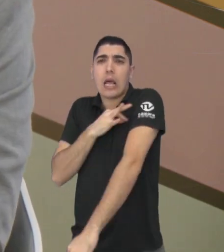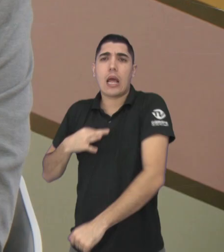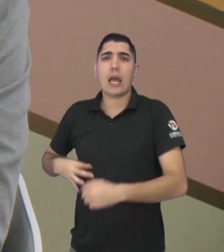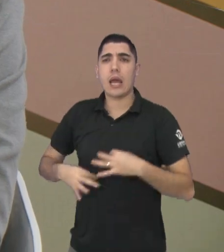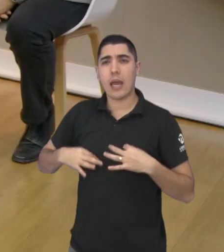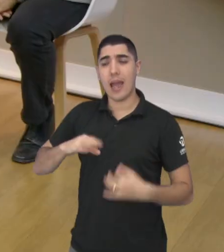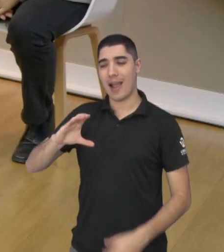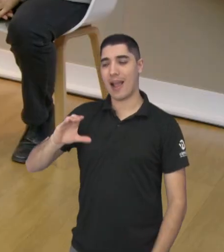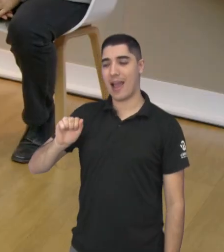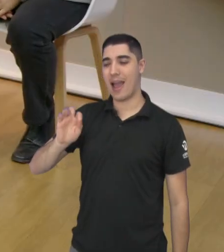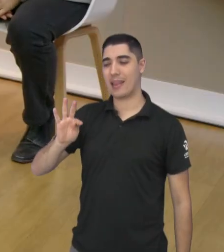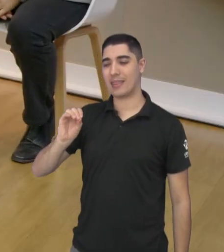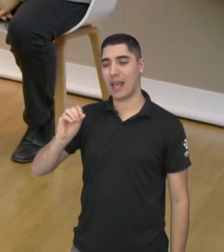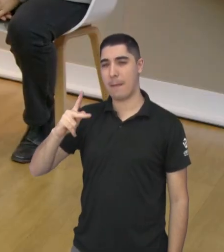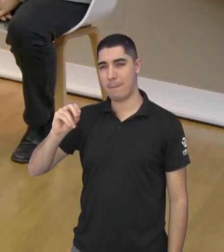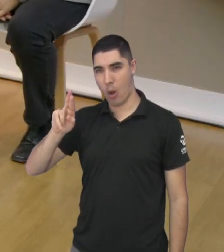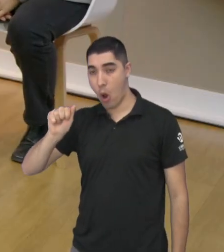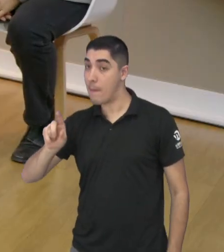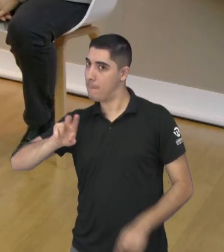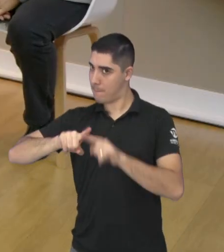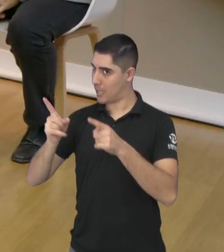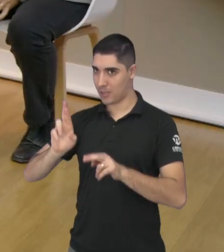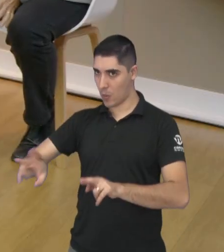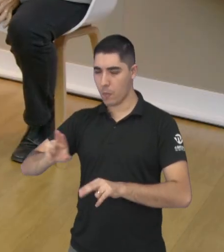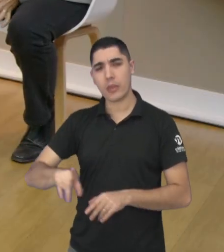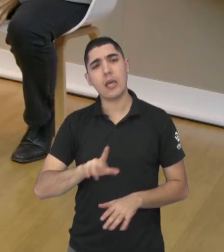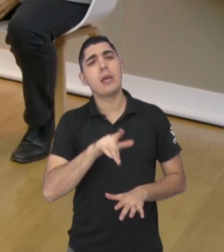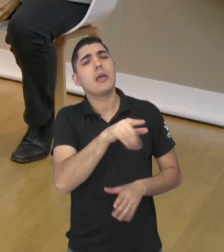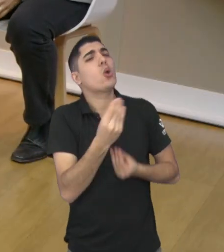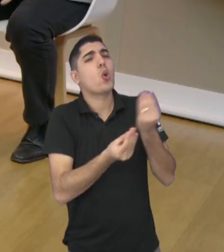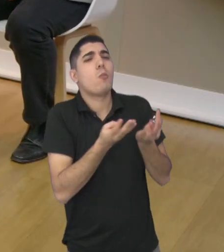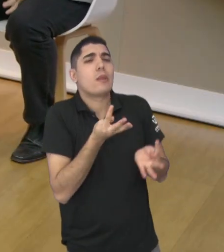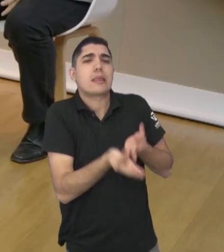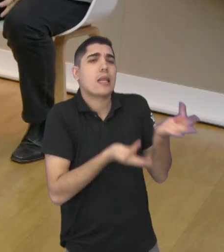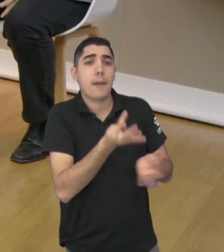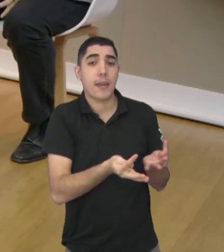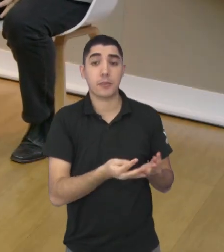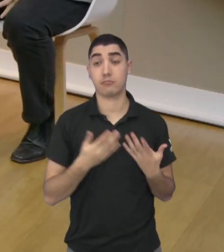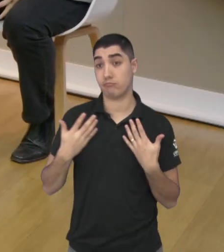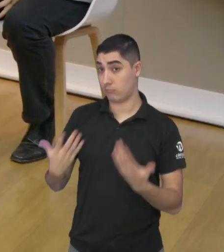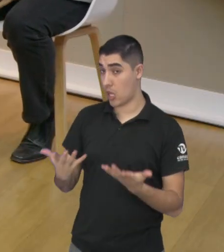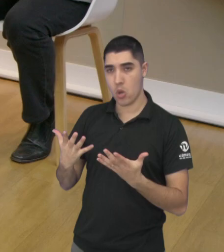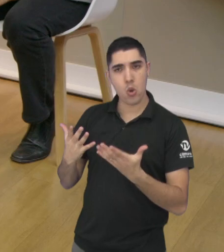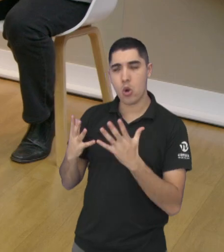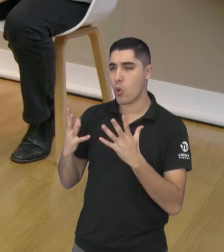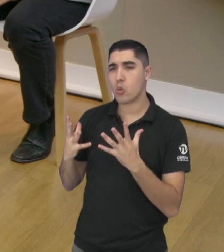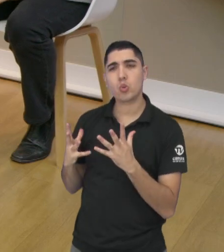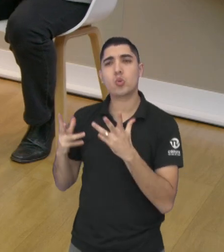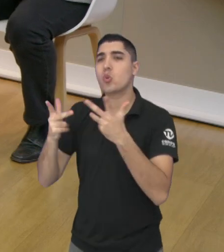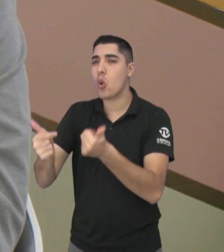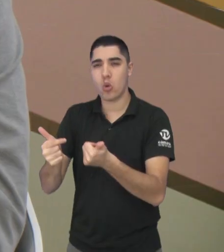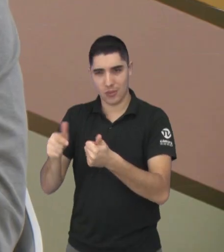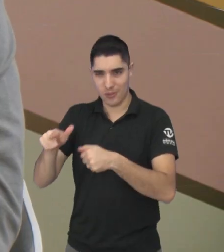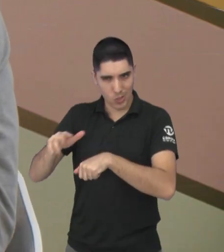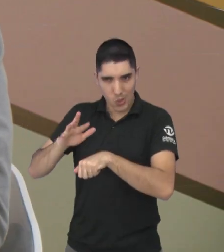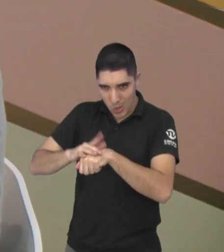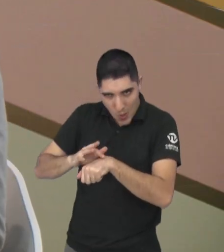catapora. E como que é realizado o tratamento? Bom, o tratamento de todas as doenças virais são